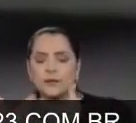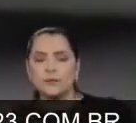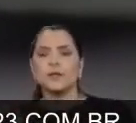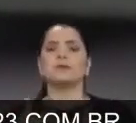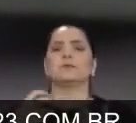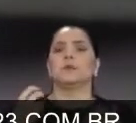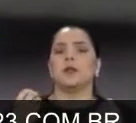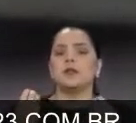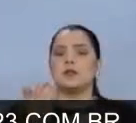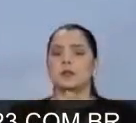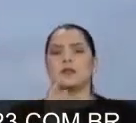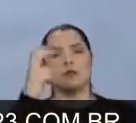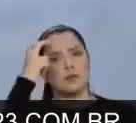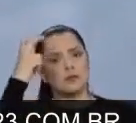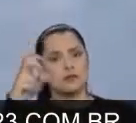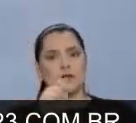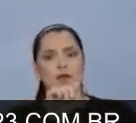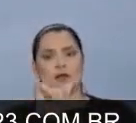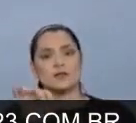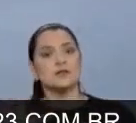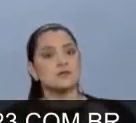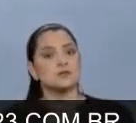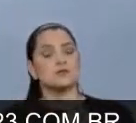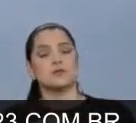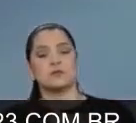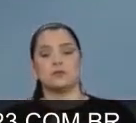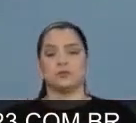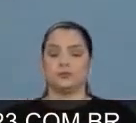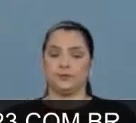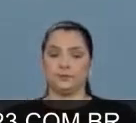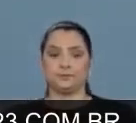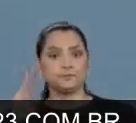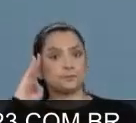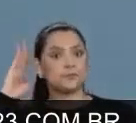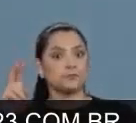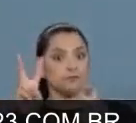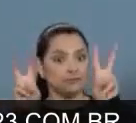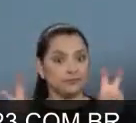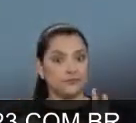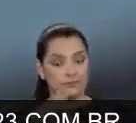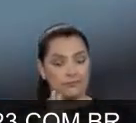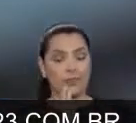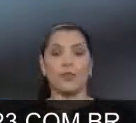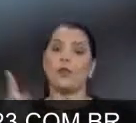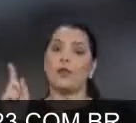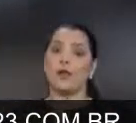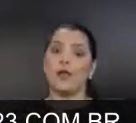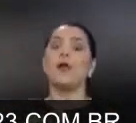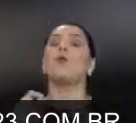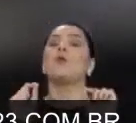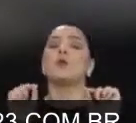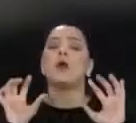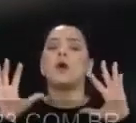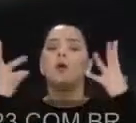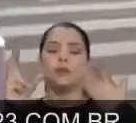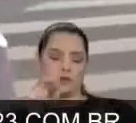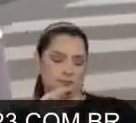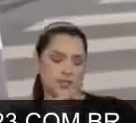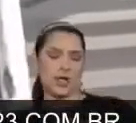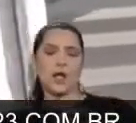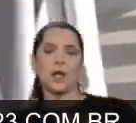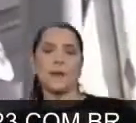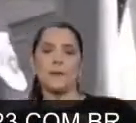de inteligência artificial na área de segurança pública. Um dos principais temas de análise será o impacto do uso das